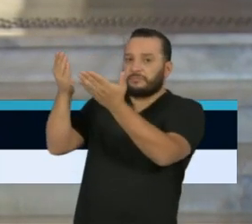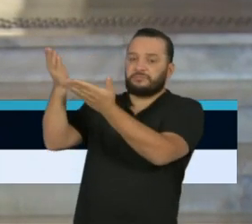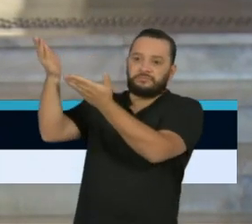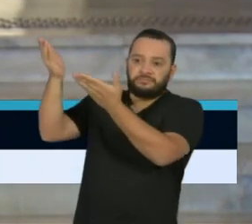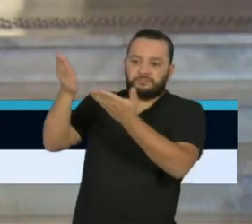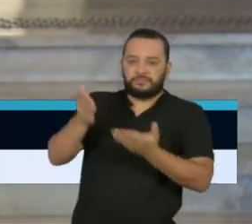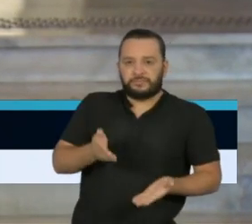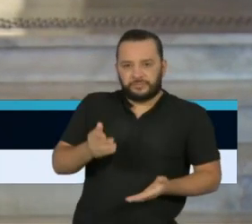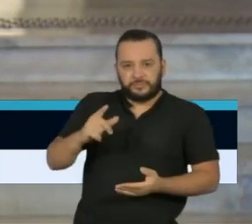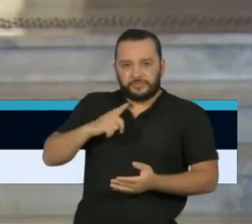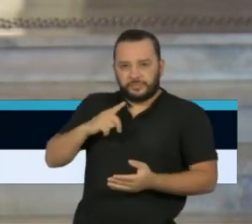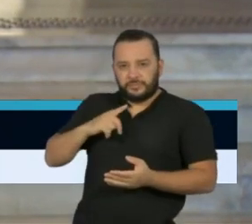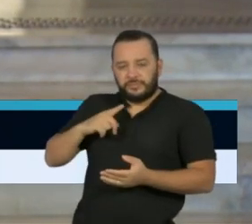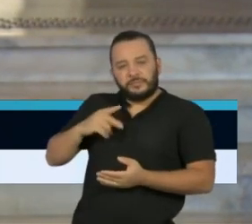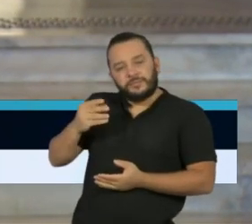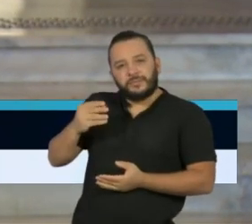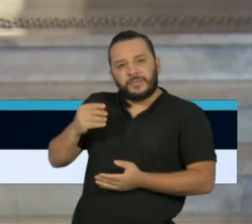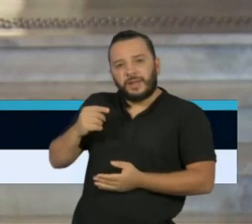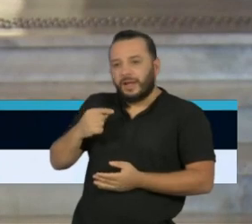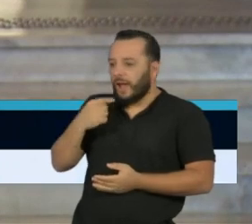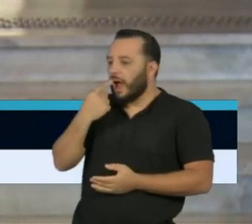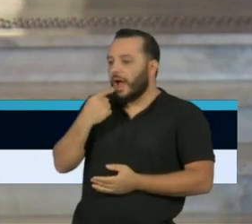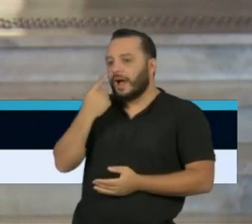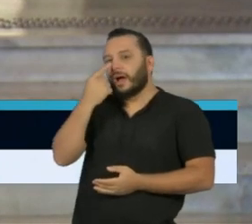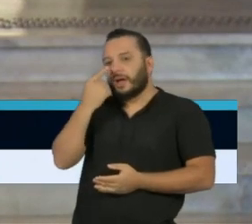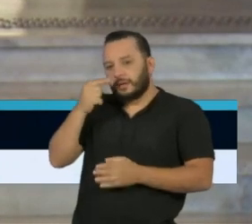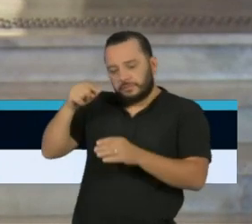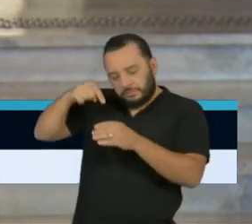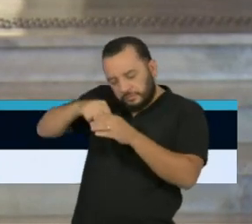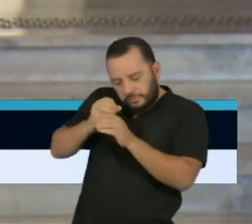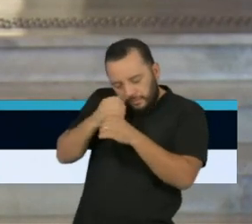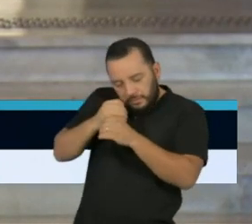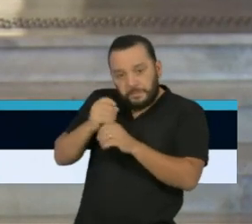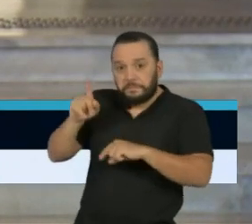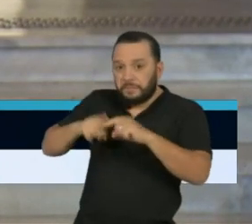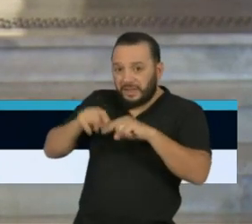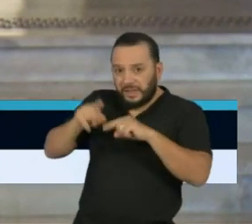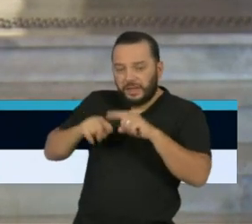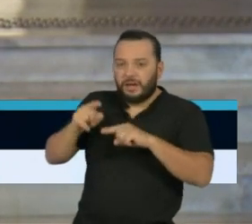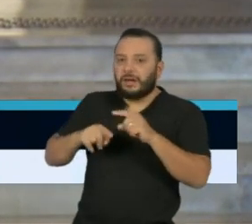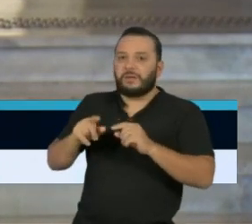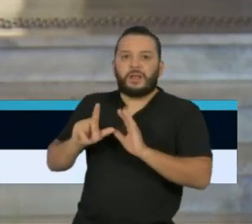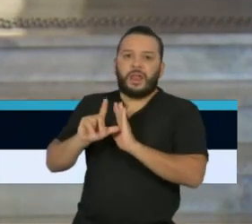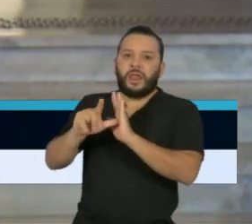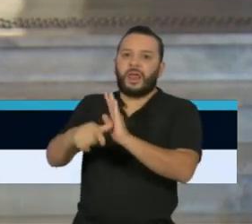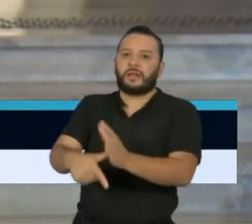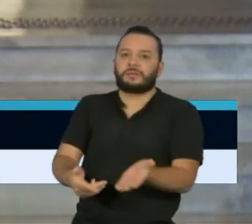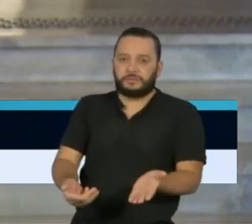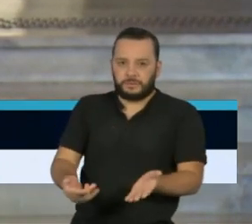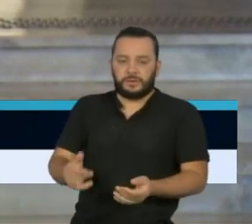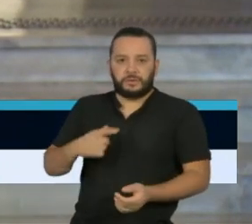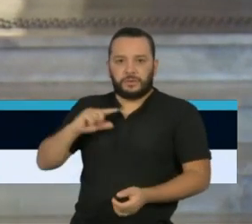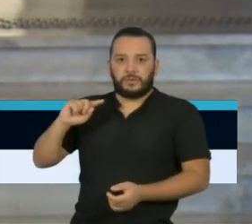de kits, de matéria-prima para a realização dos testes. Nós fizemos uma compra